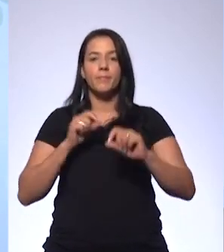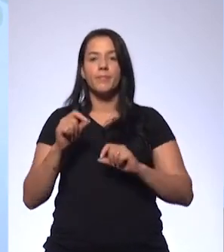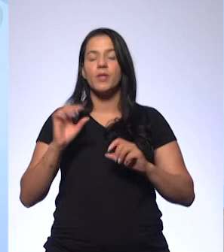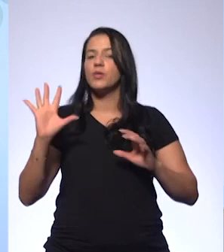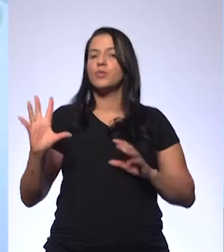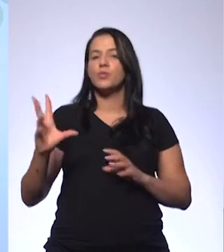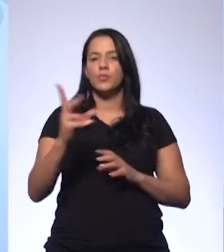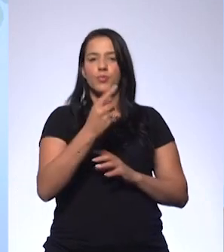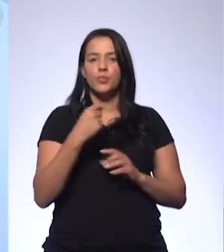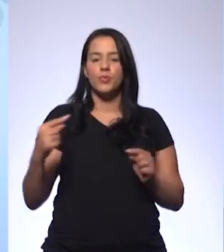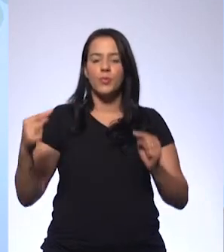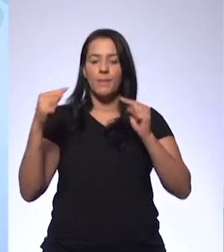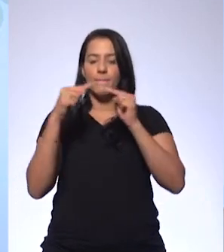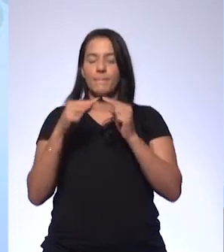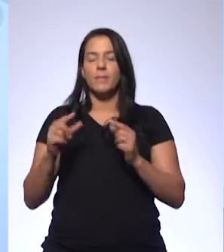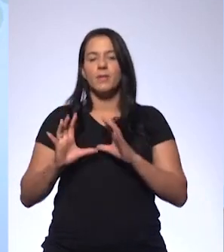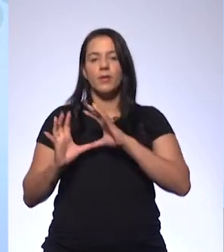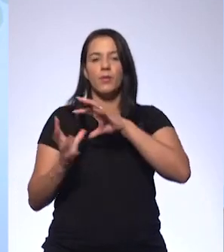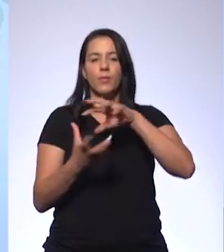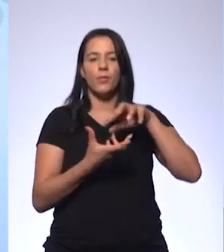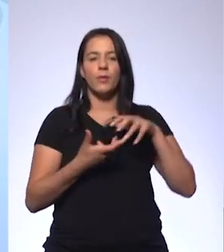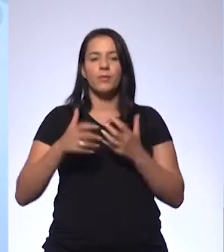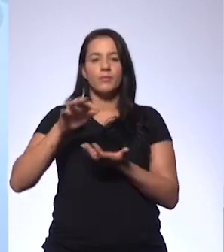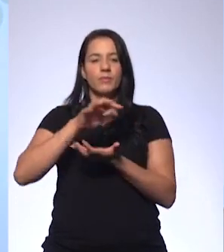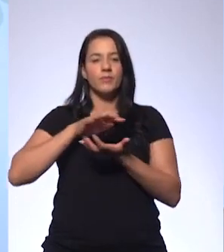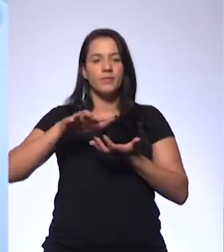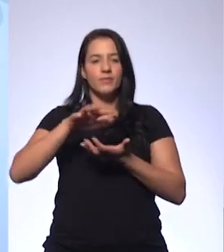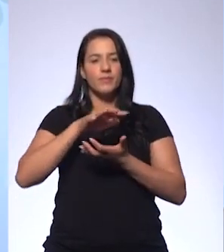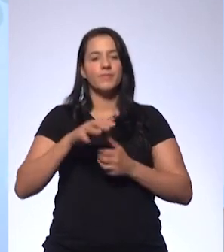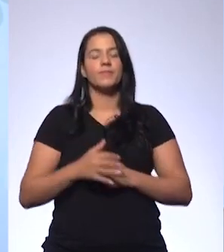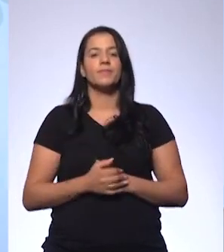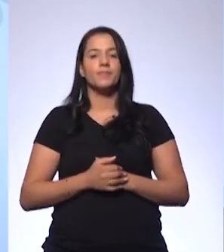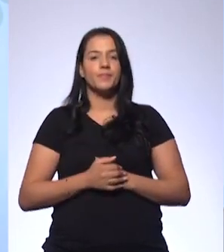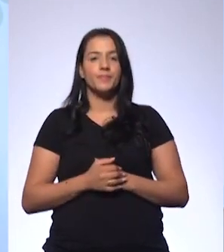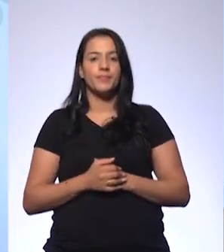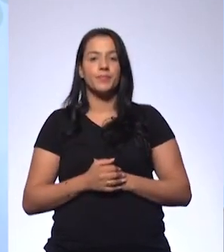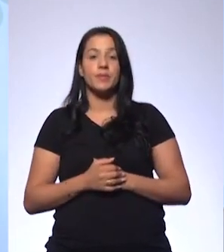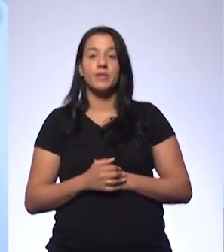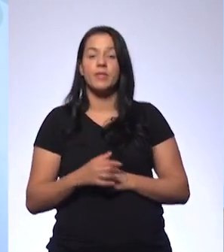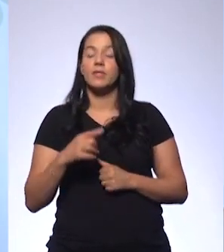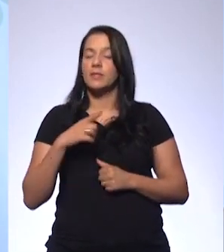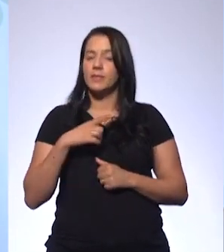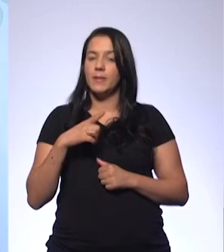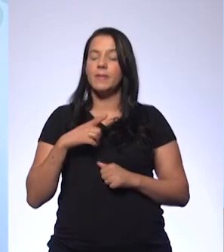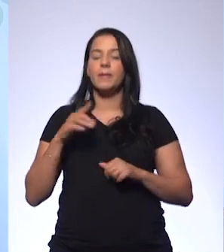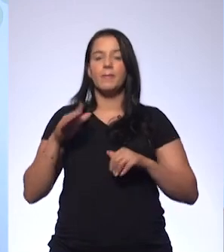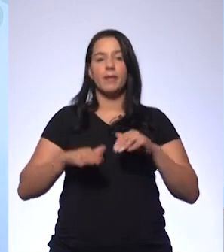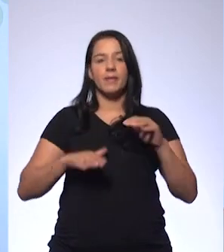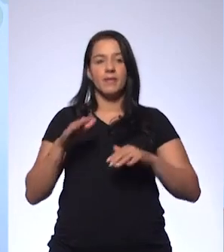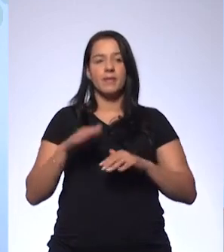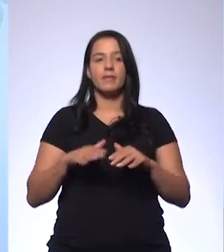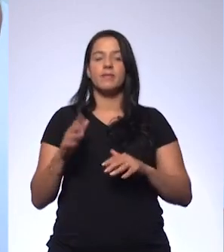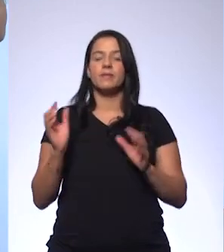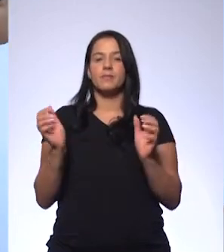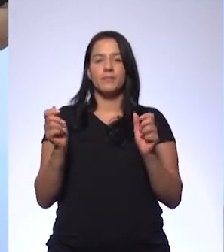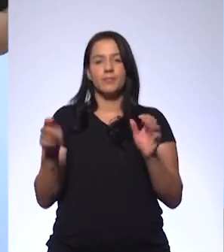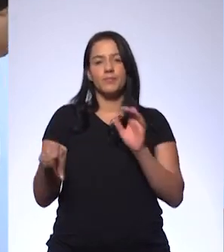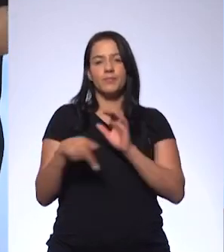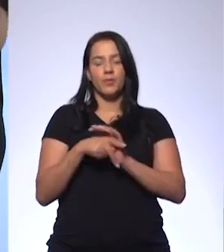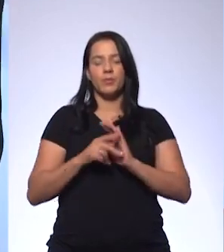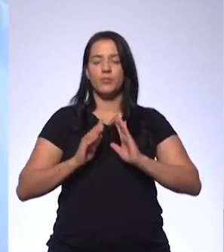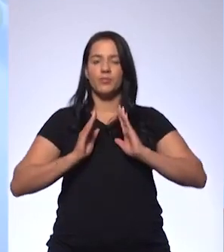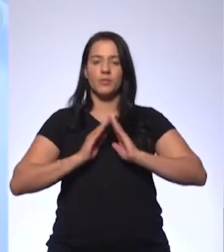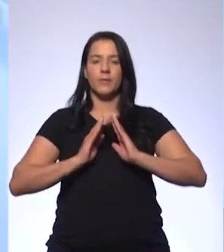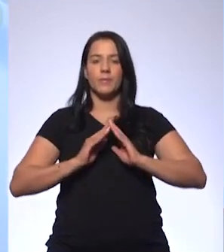esses ecossistemas naturais, né? Então, existem esses ecossistemas artificiais também a partir disso,